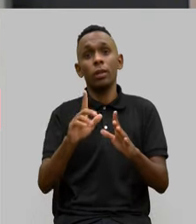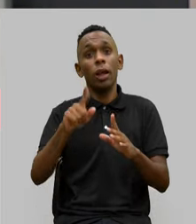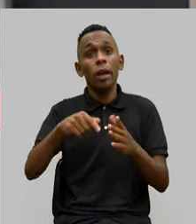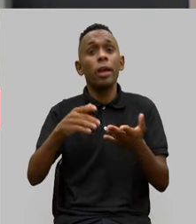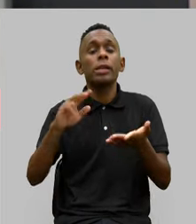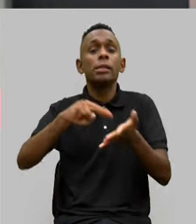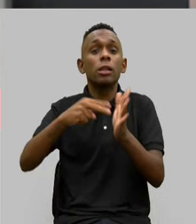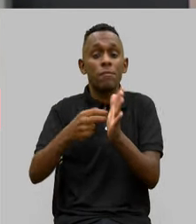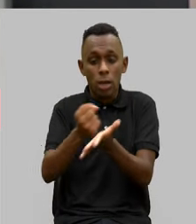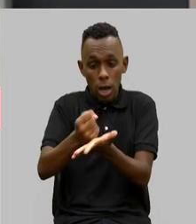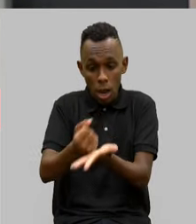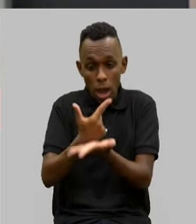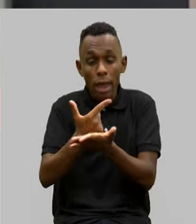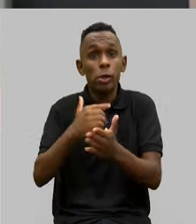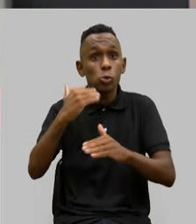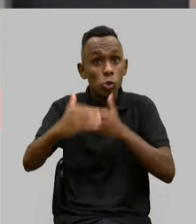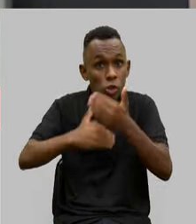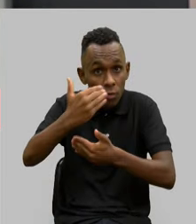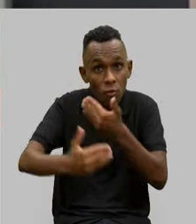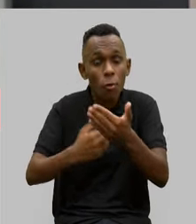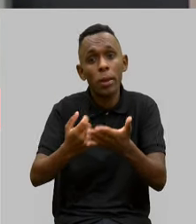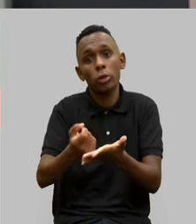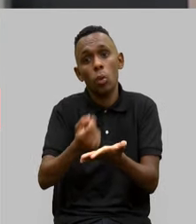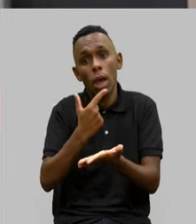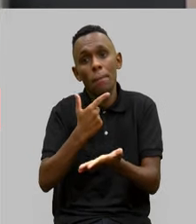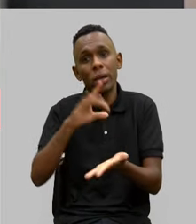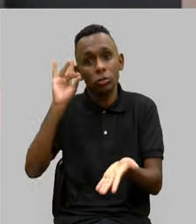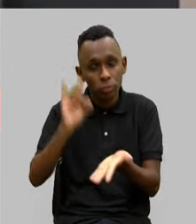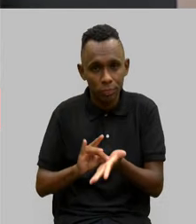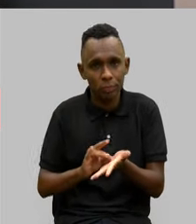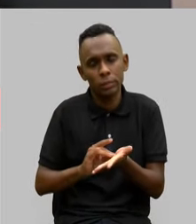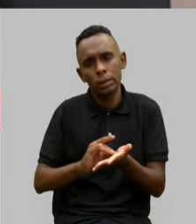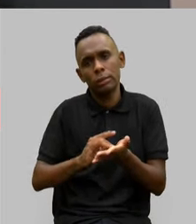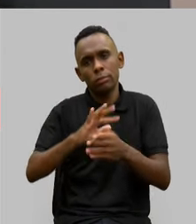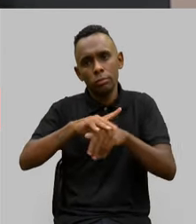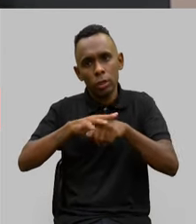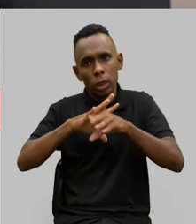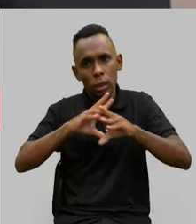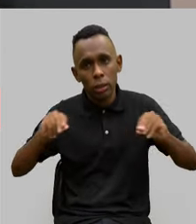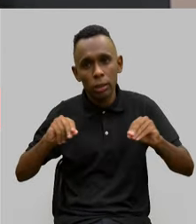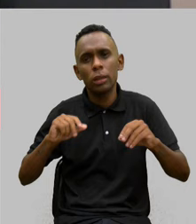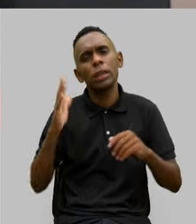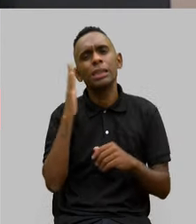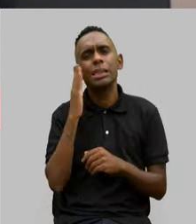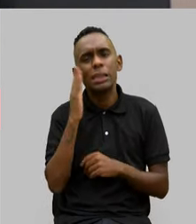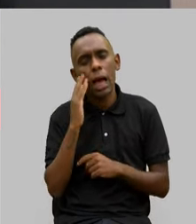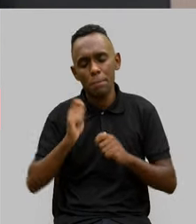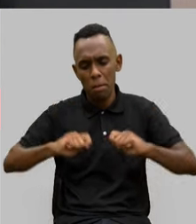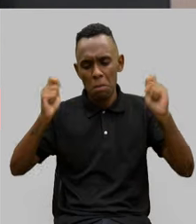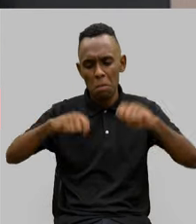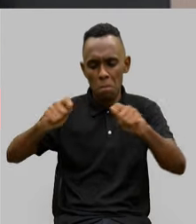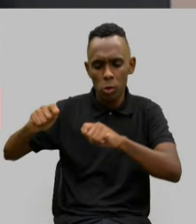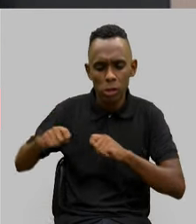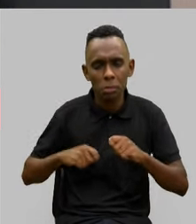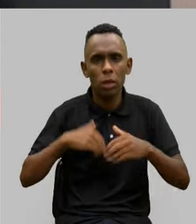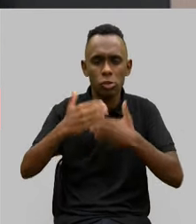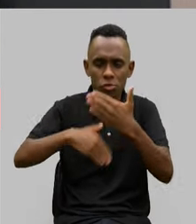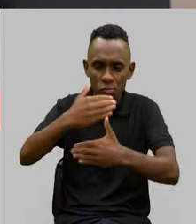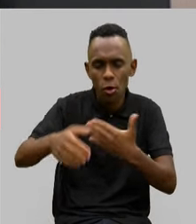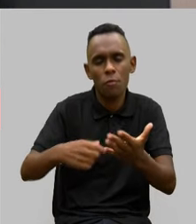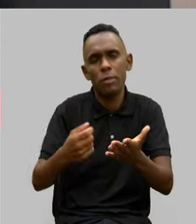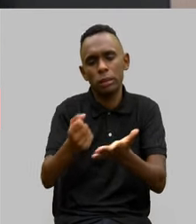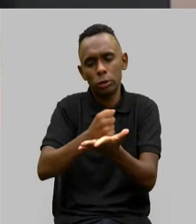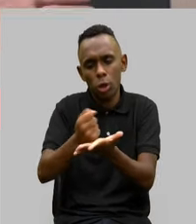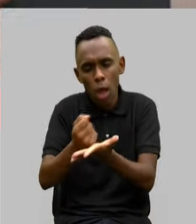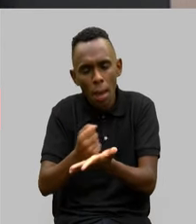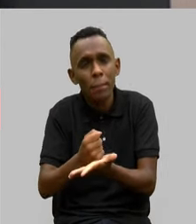entrada para desenvolvimento de fármacos né a gente sabe que existem muitas possibilidades de desenvolvimento de fármacos nessa área